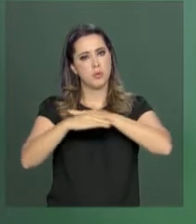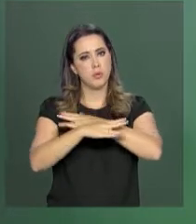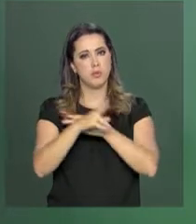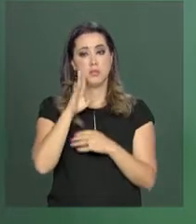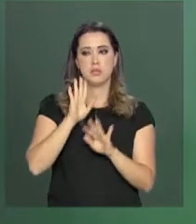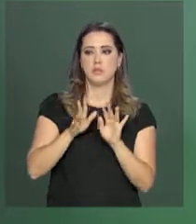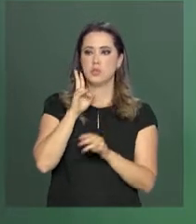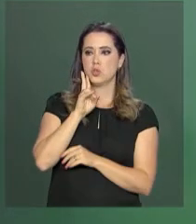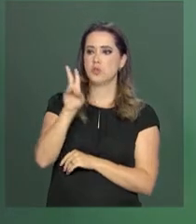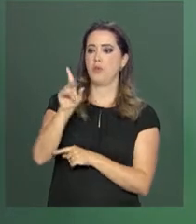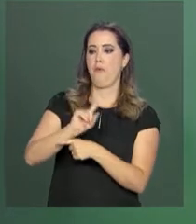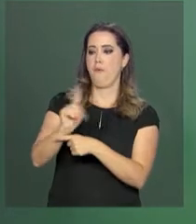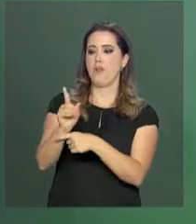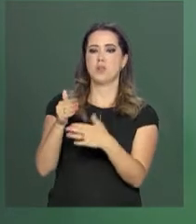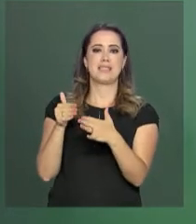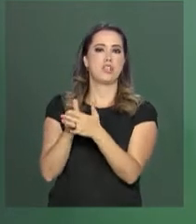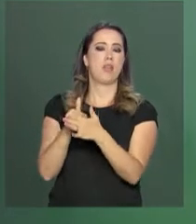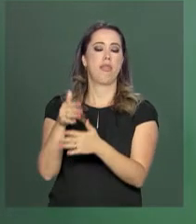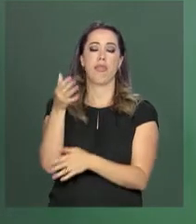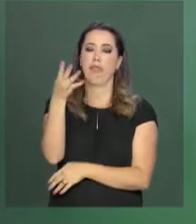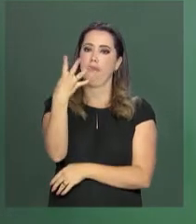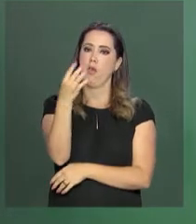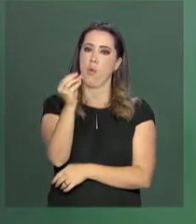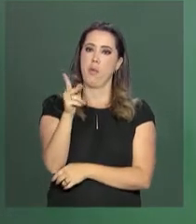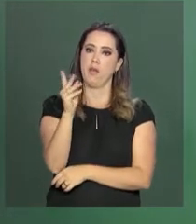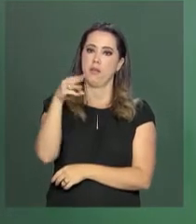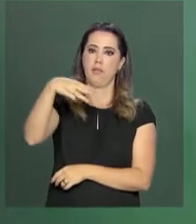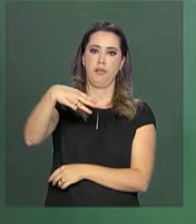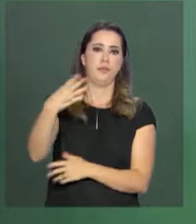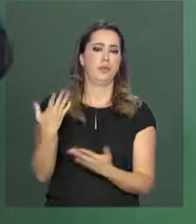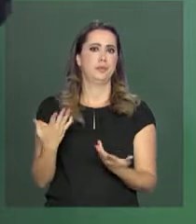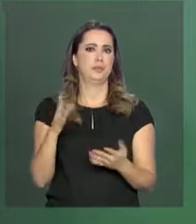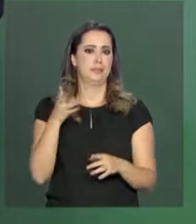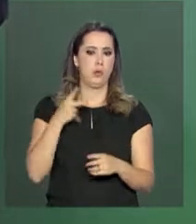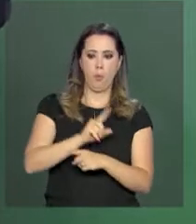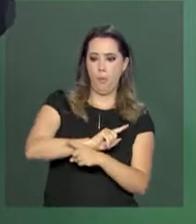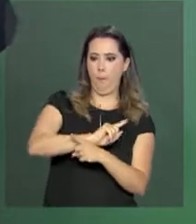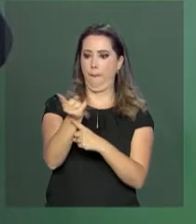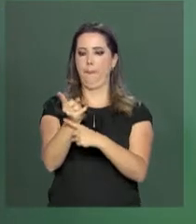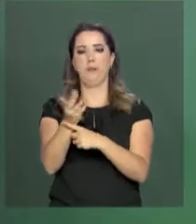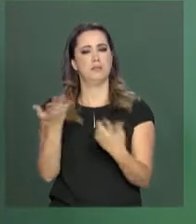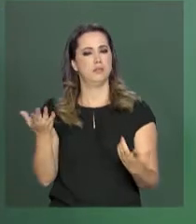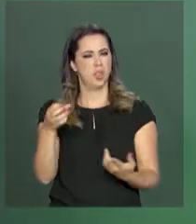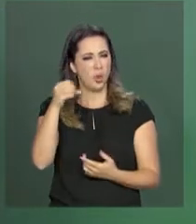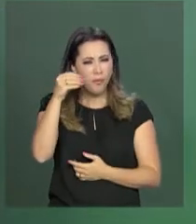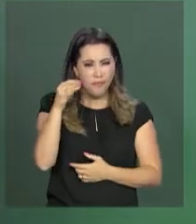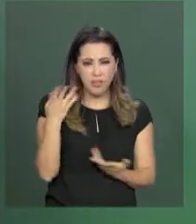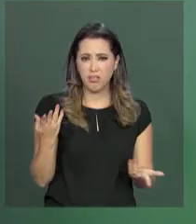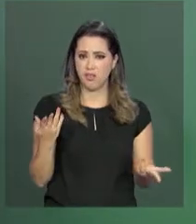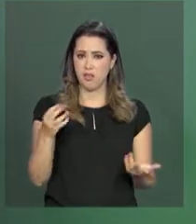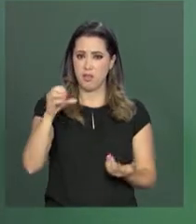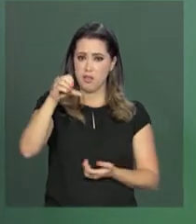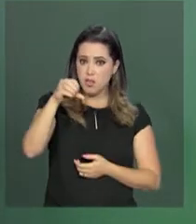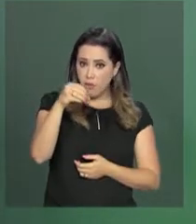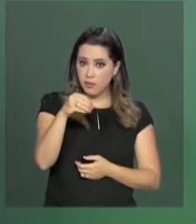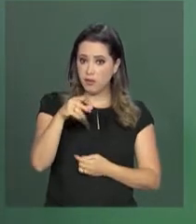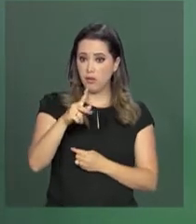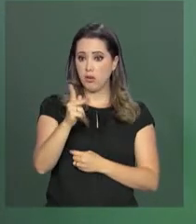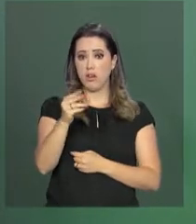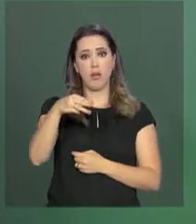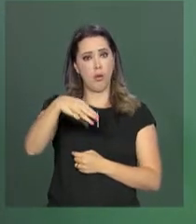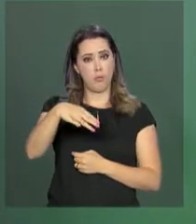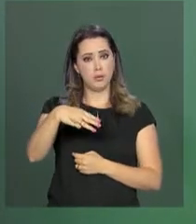vê-la velocidade mata 40 quilômetros ou 60 quilômetros está passando a 90 100 quilômetros por hora desobedecendo